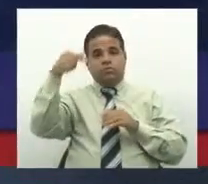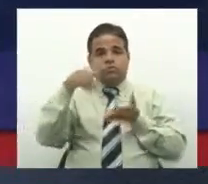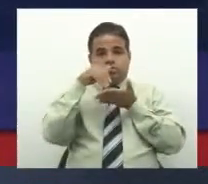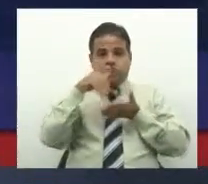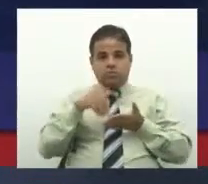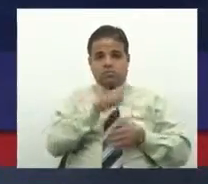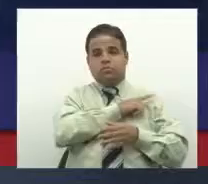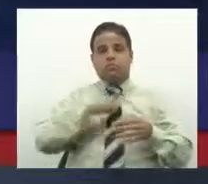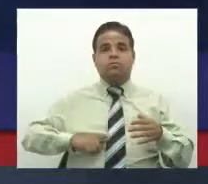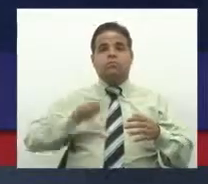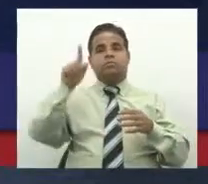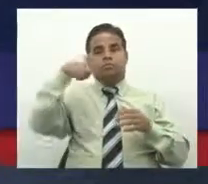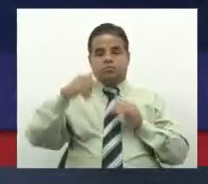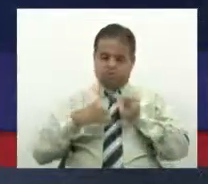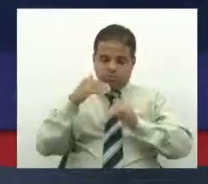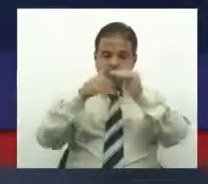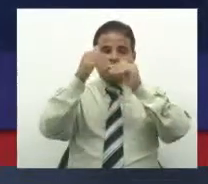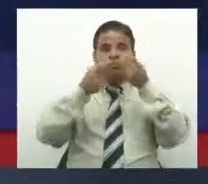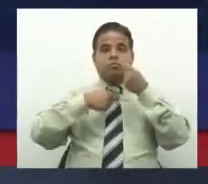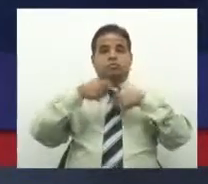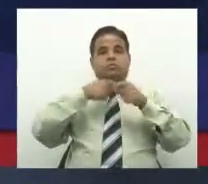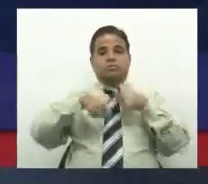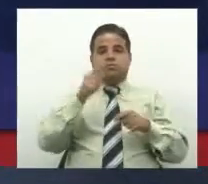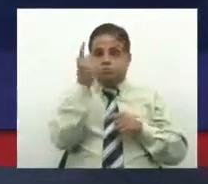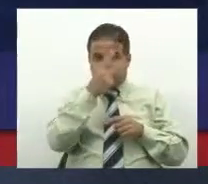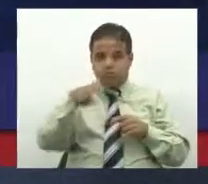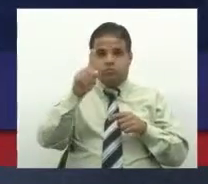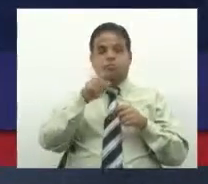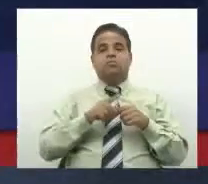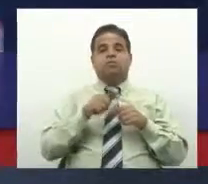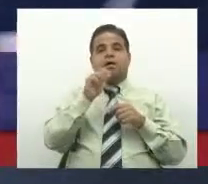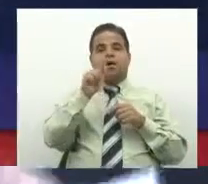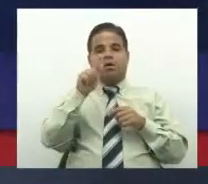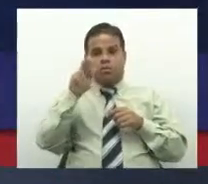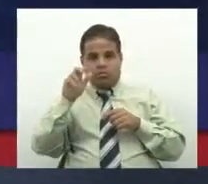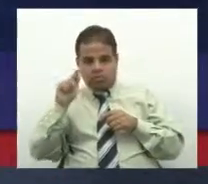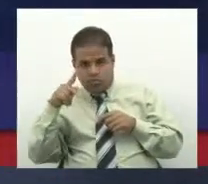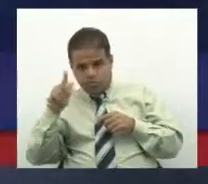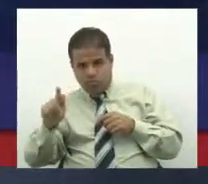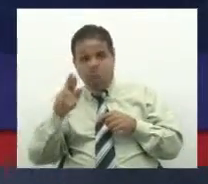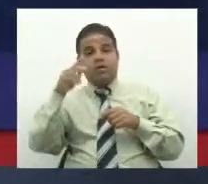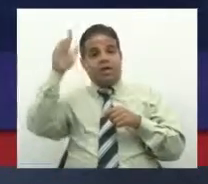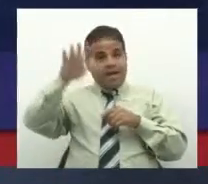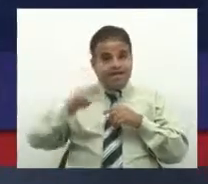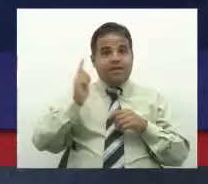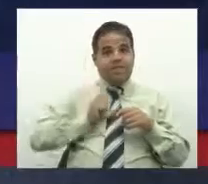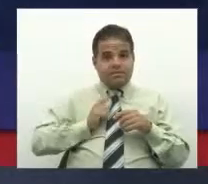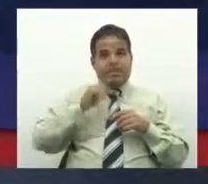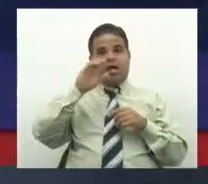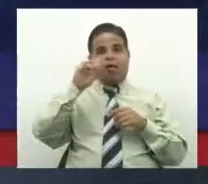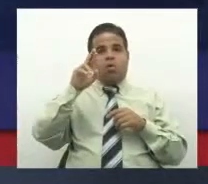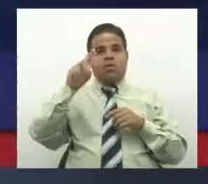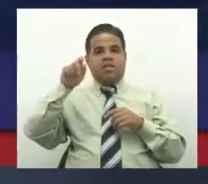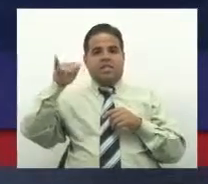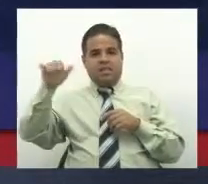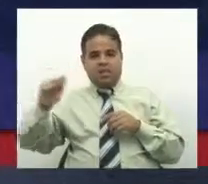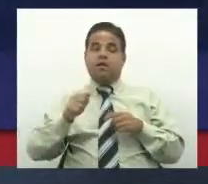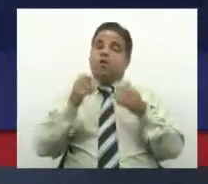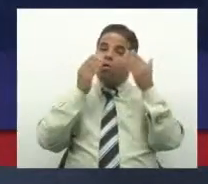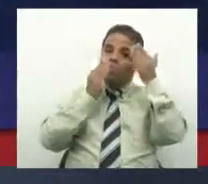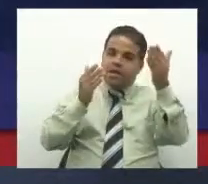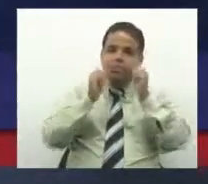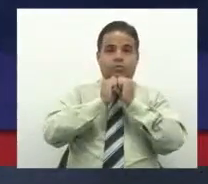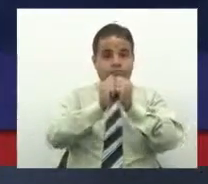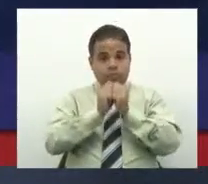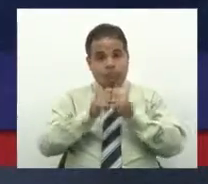Secretaria de Governo, depois a Desenvolvimento Econômico e, por fim, a Agru. E à tarde, você sabe, tem mais uma sessão ordinária. Muito obrigado por ter ficado